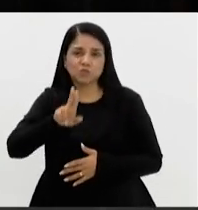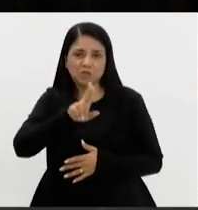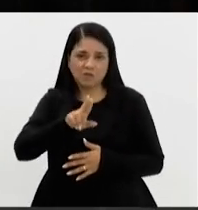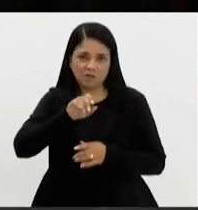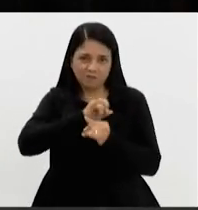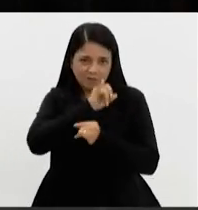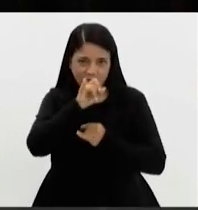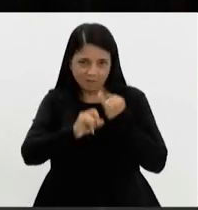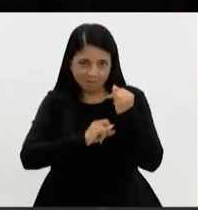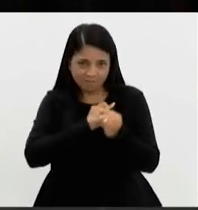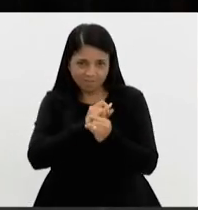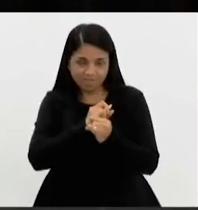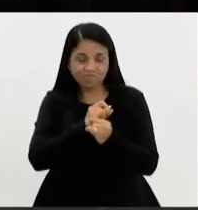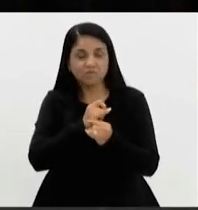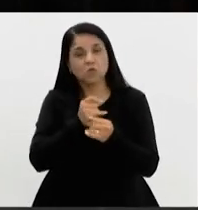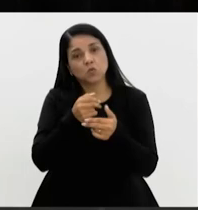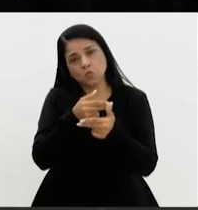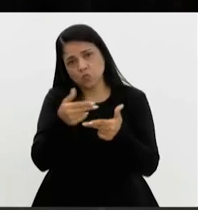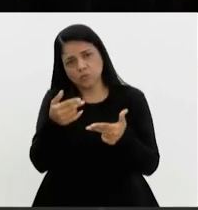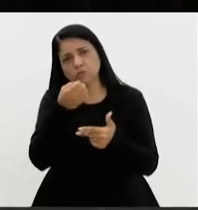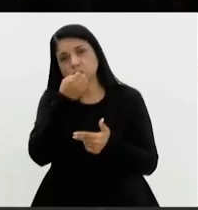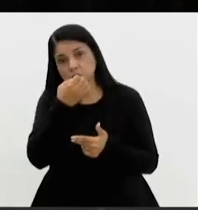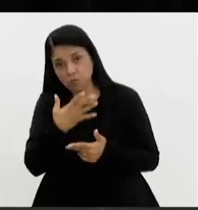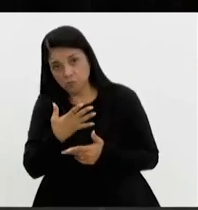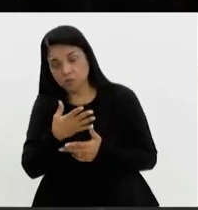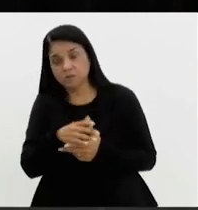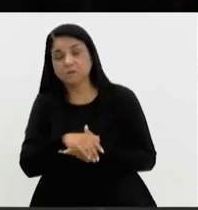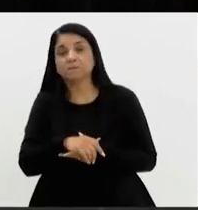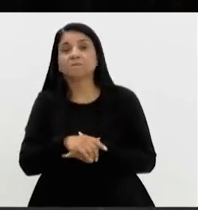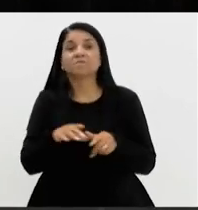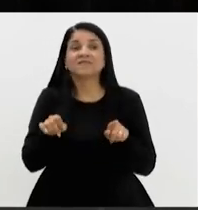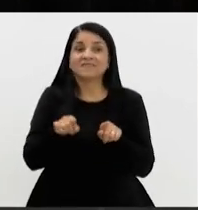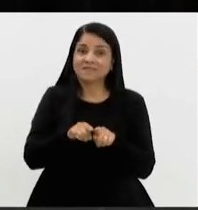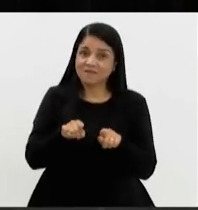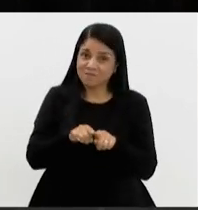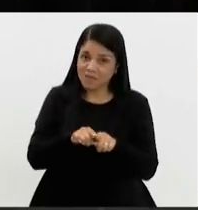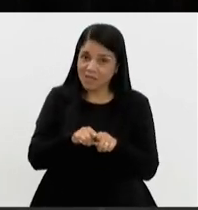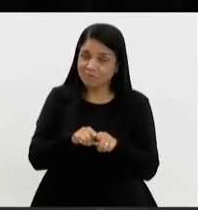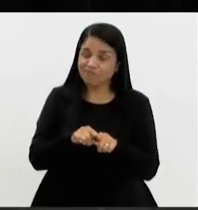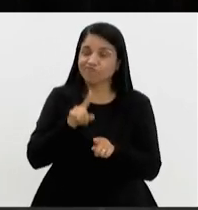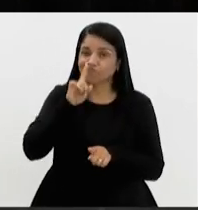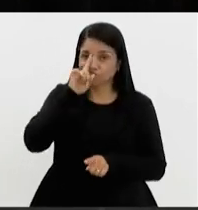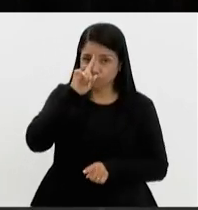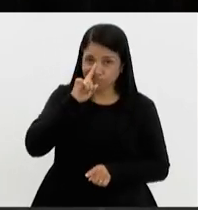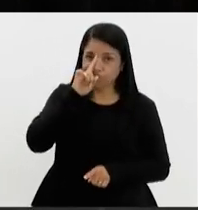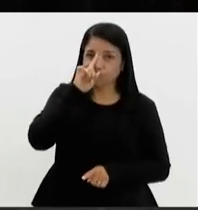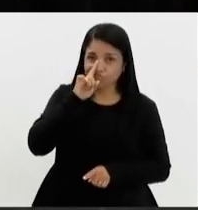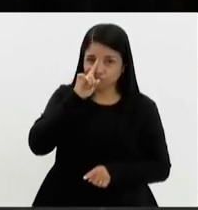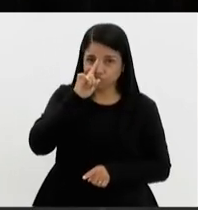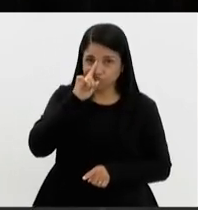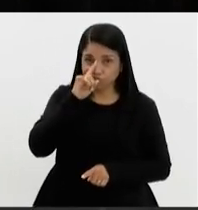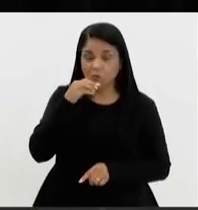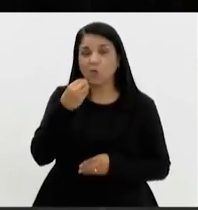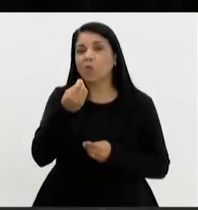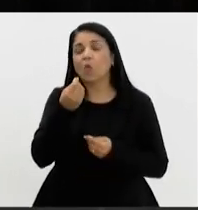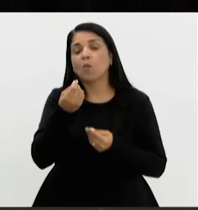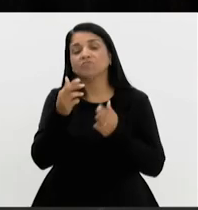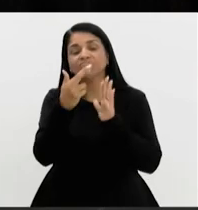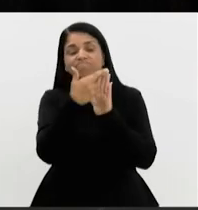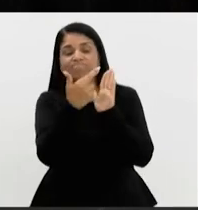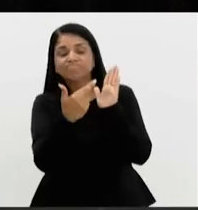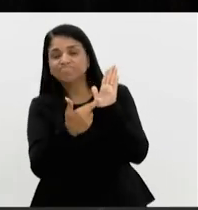obviamente benesses pra sociedade mas também traz um grande risco como a gente regulamenta